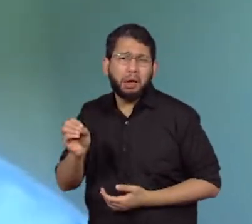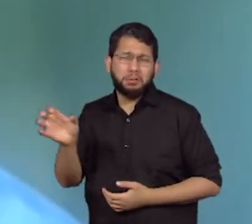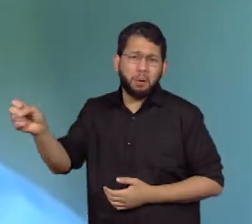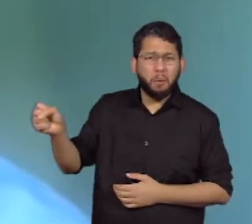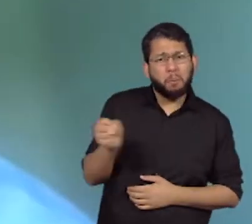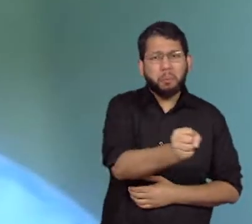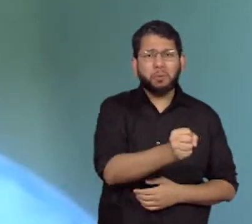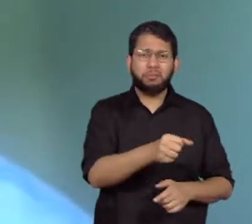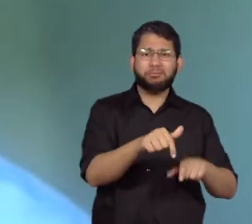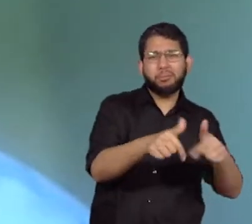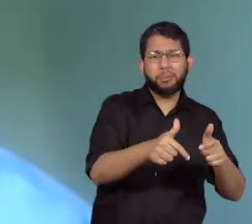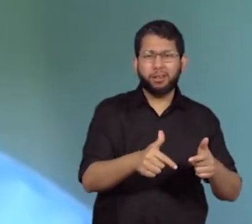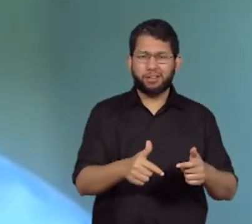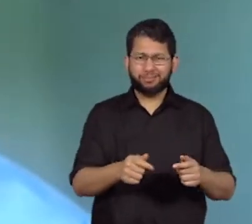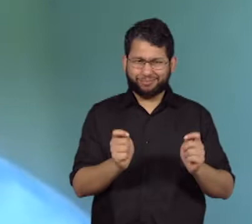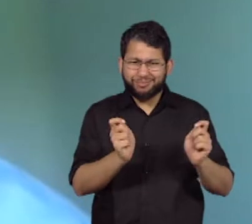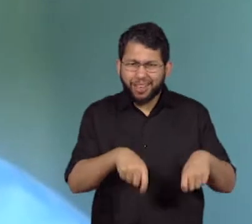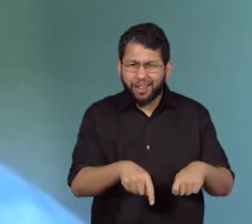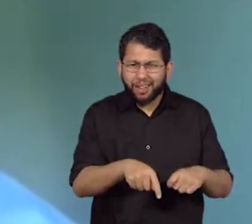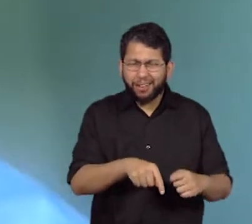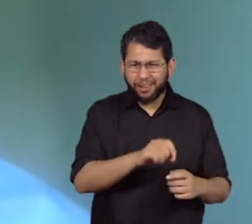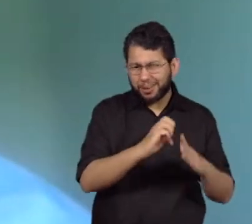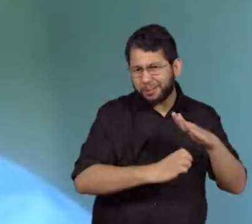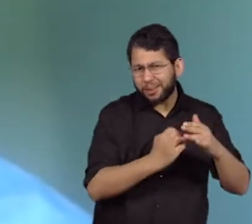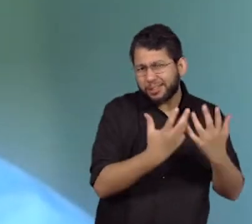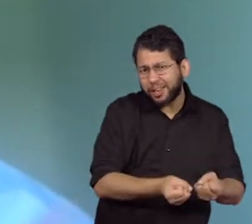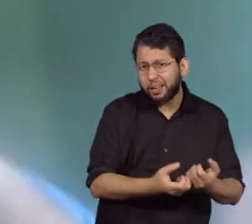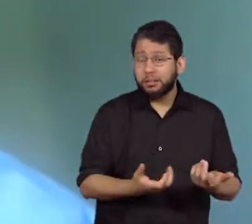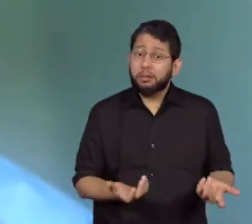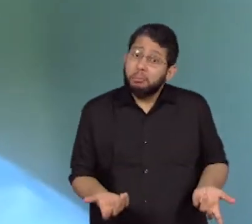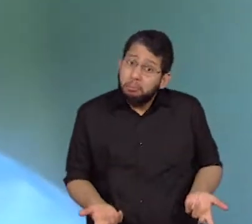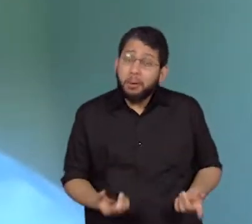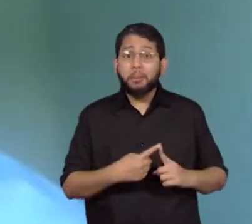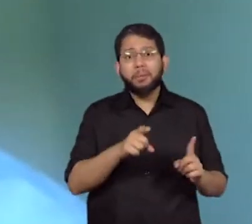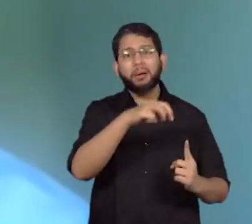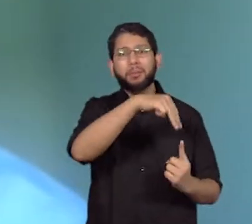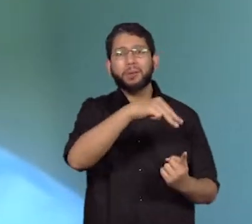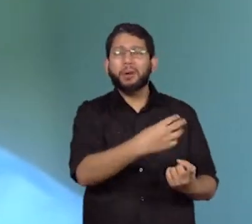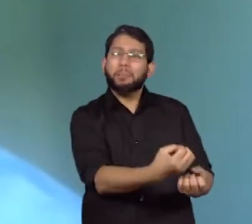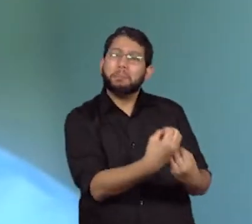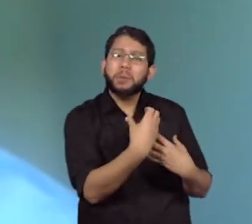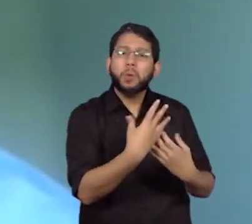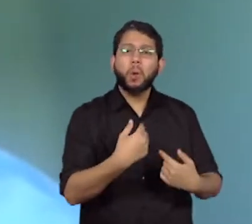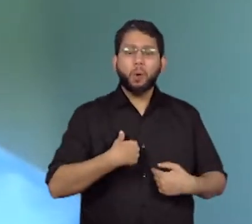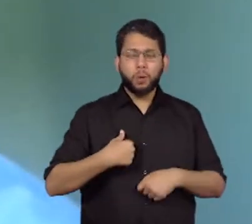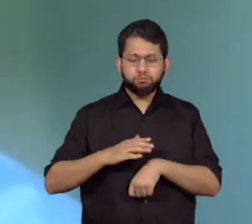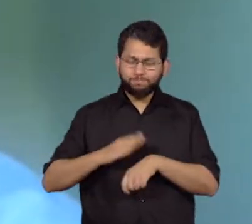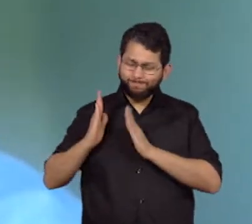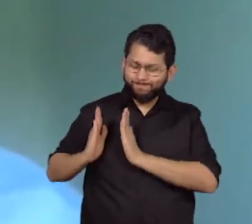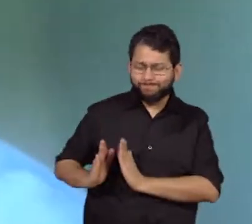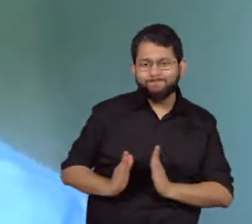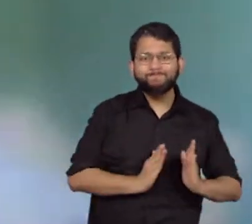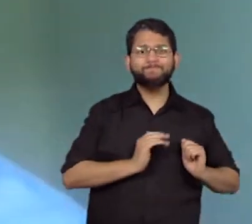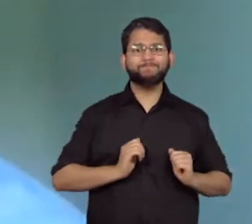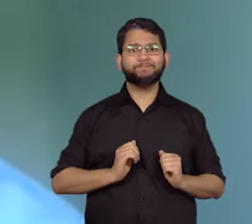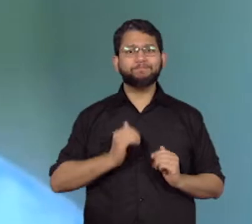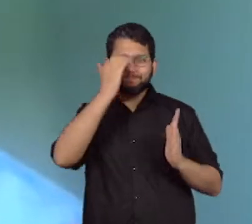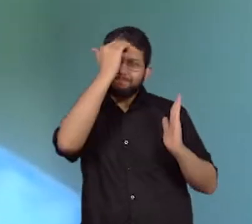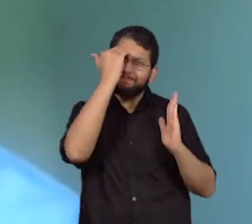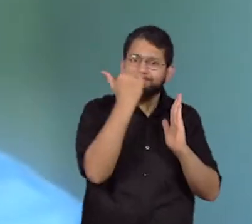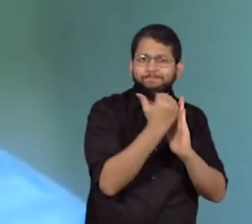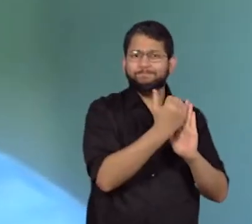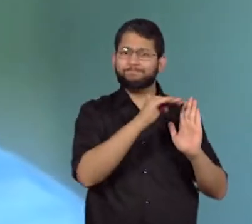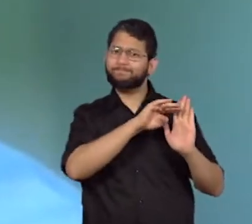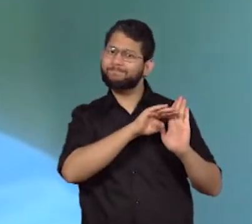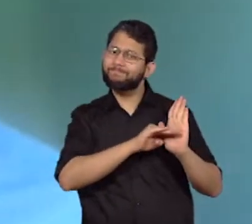acho que é disciplina, respeito ao trabalho, ensinar você a seguir rotinas.